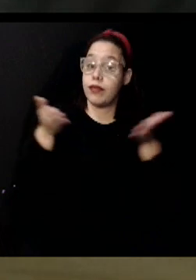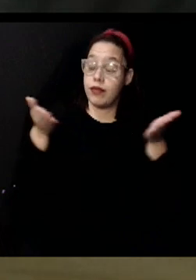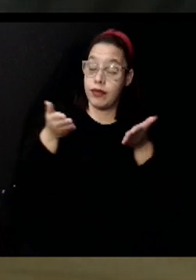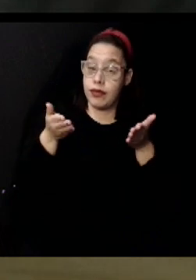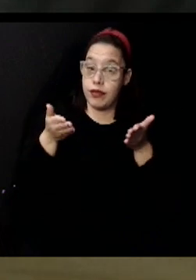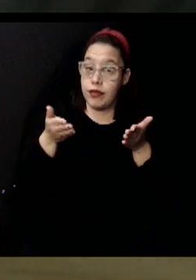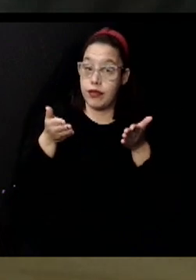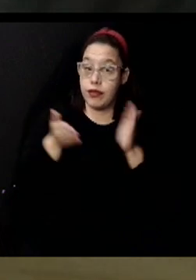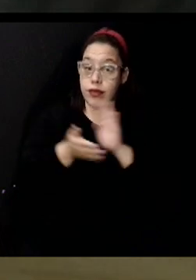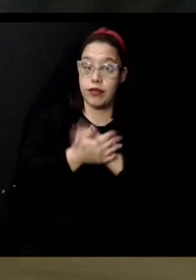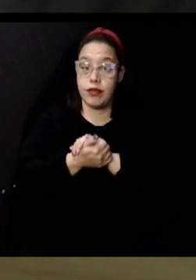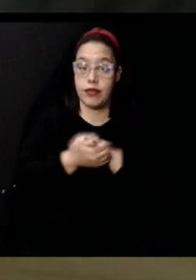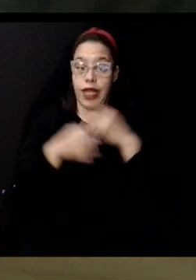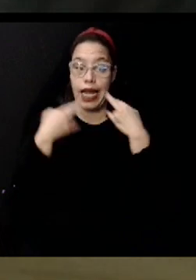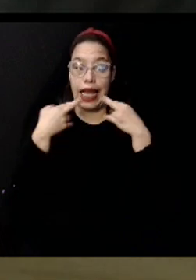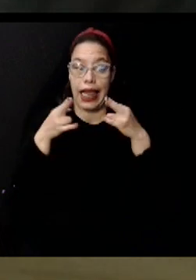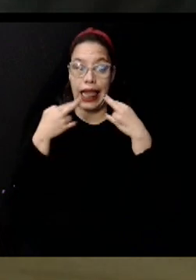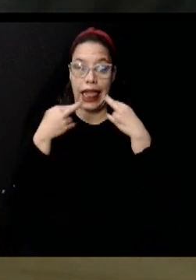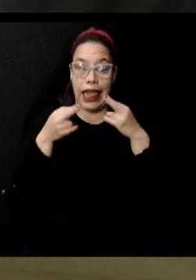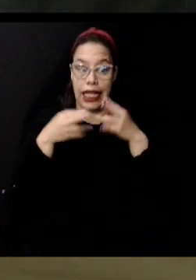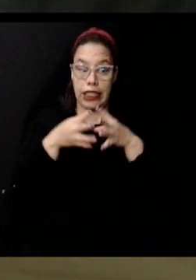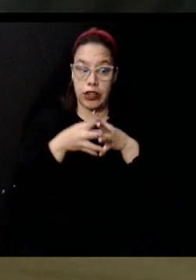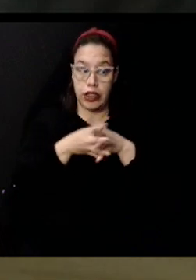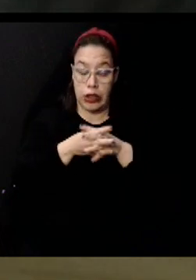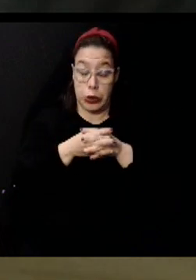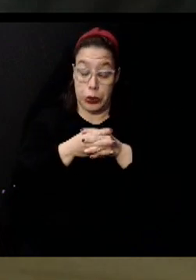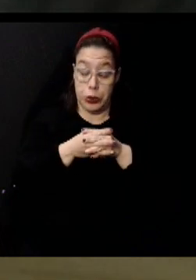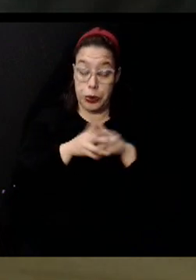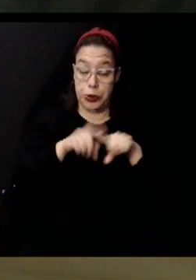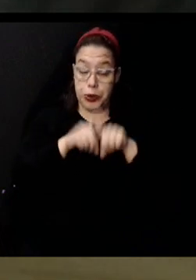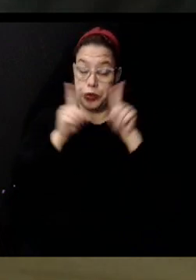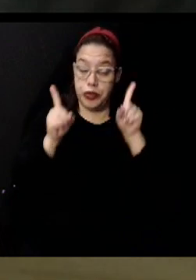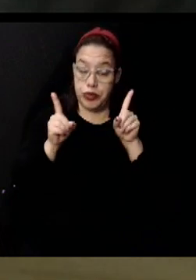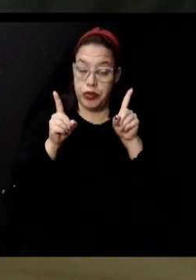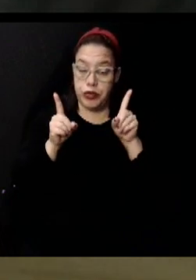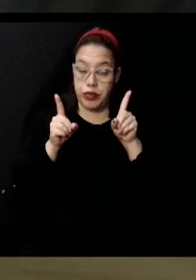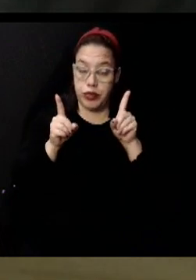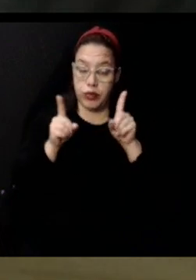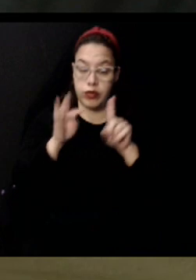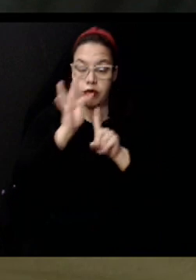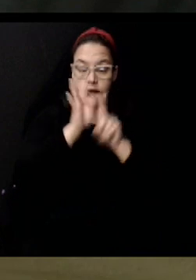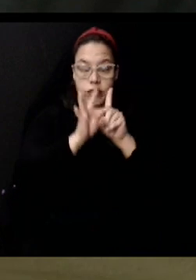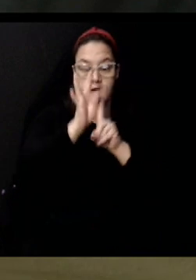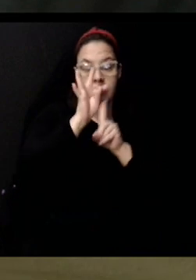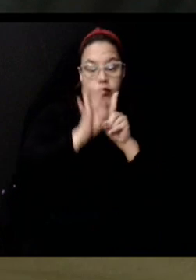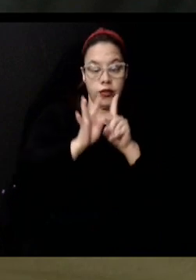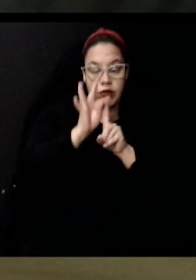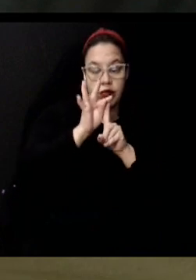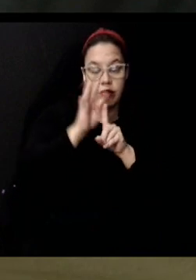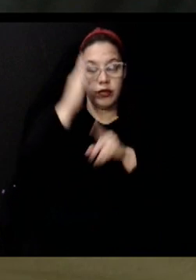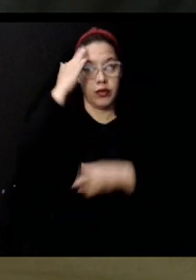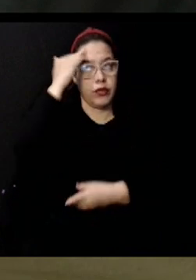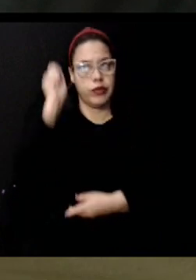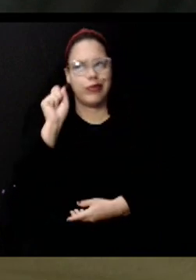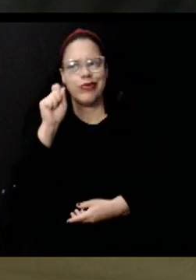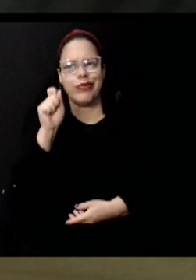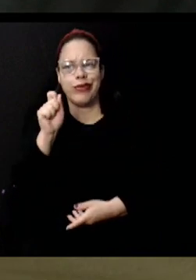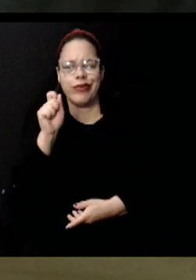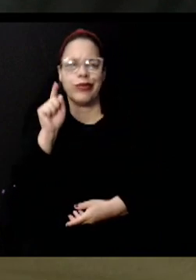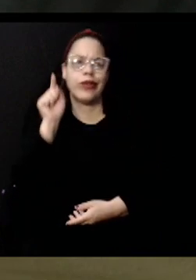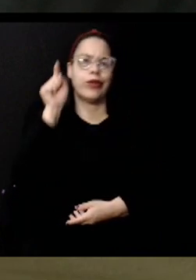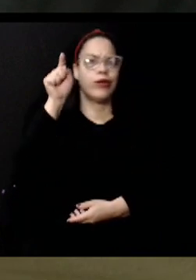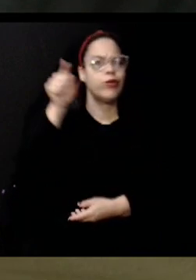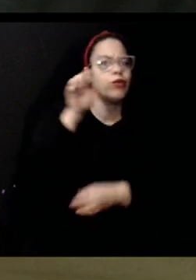sobre reclamação. Mas antes, vamos com a previsão do tempo para a gente saber como é que está aí o tempo lá fora, dar uma